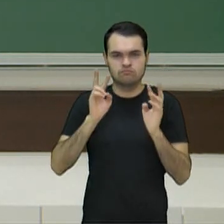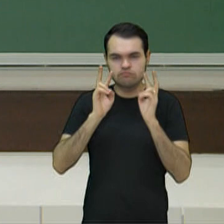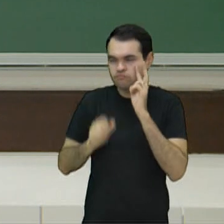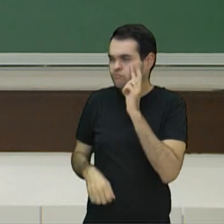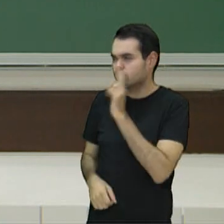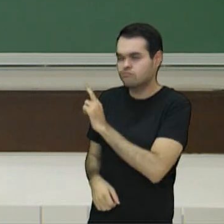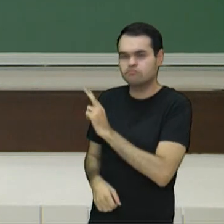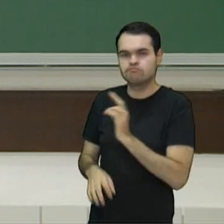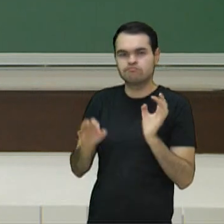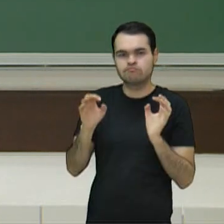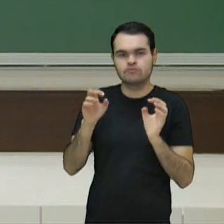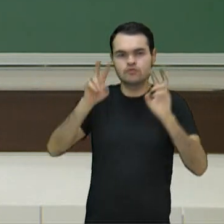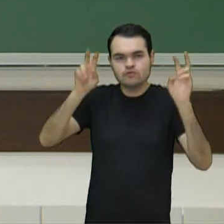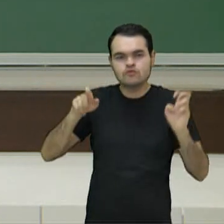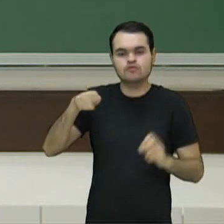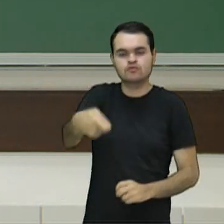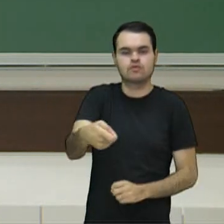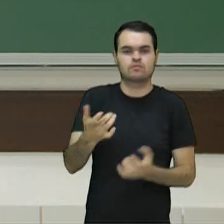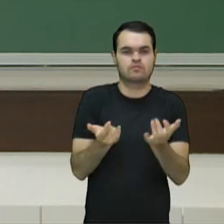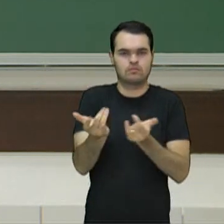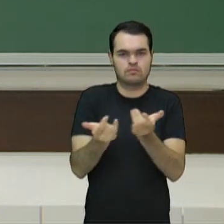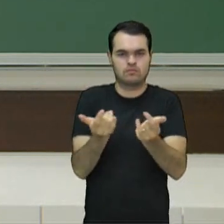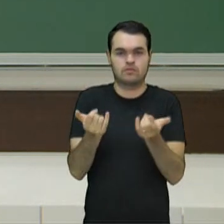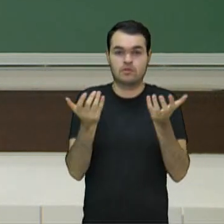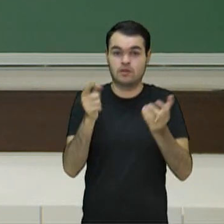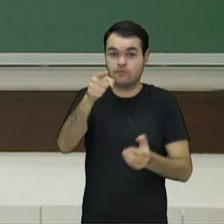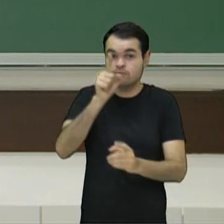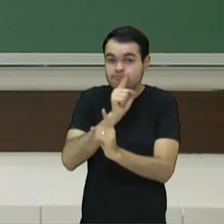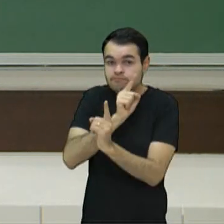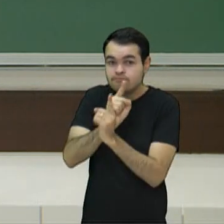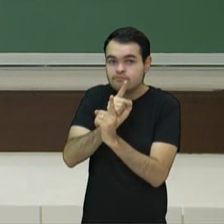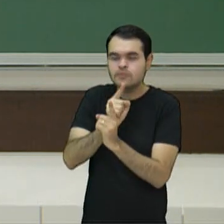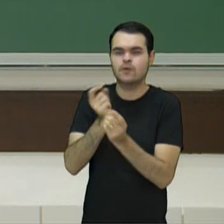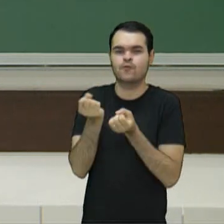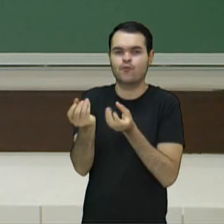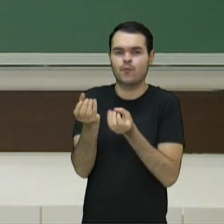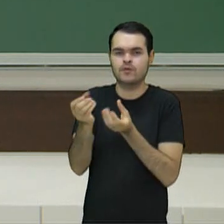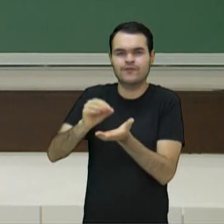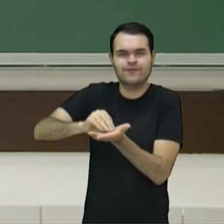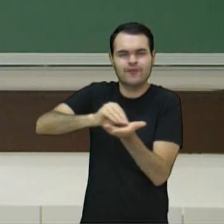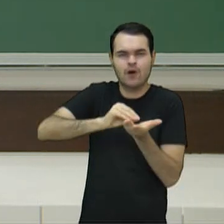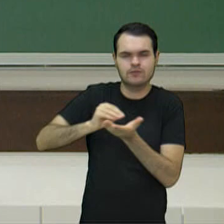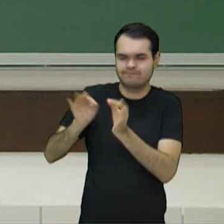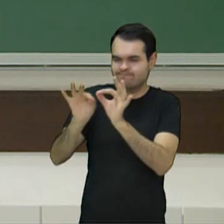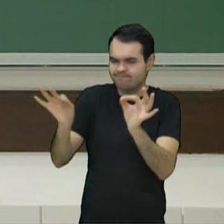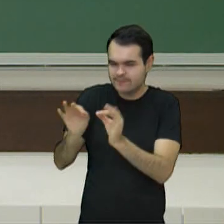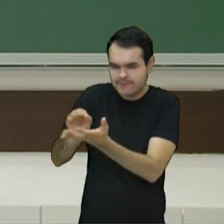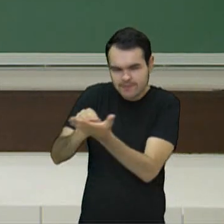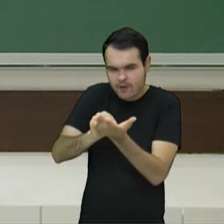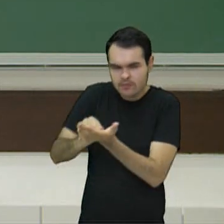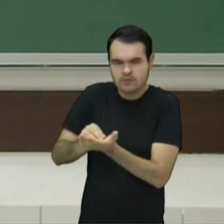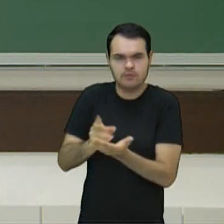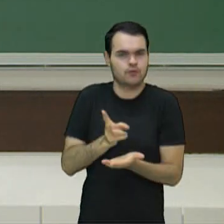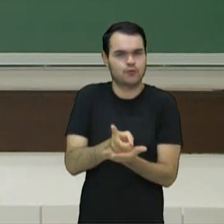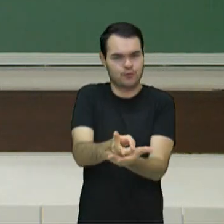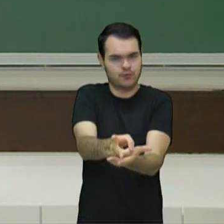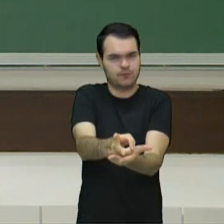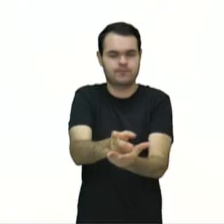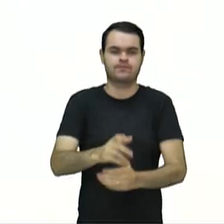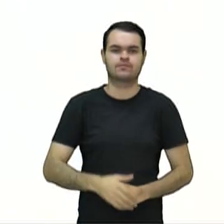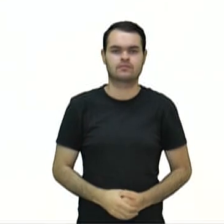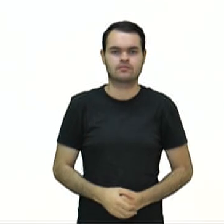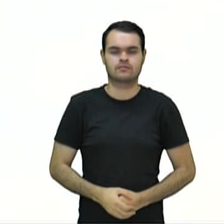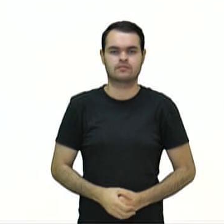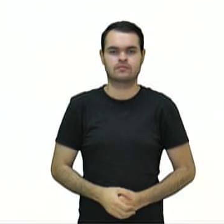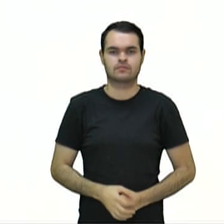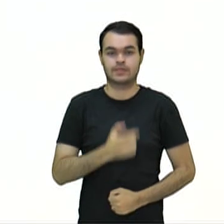fragmento sobre o Homem-Aranha, eu quero que vocês encontrem as informações que está faltando nas frases para a gente dar continuidade. He